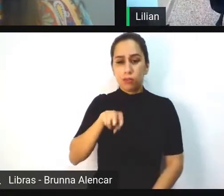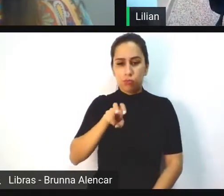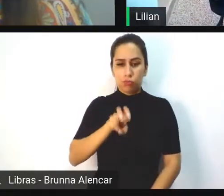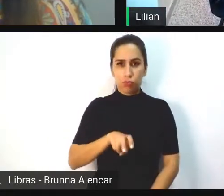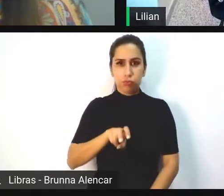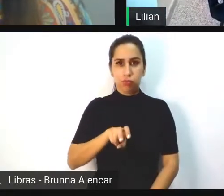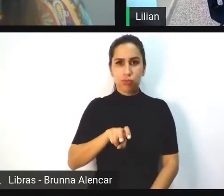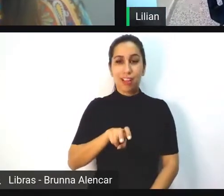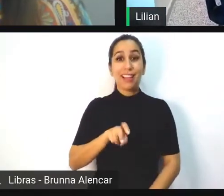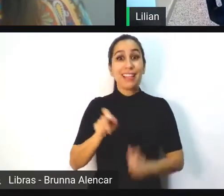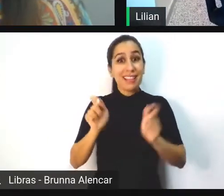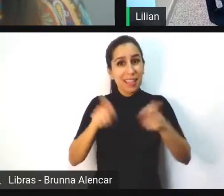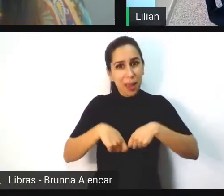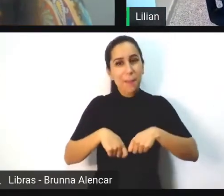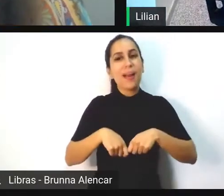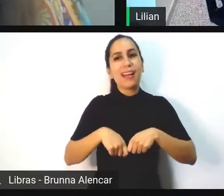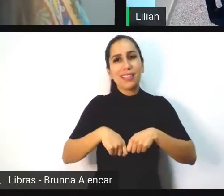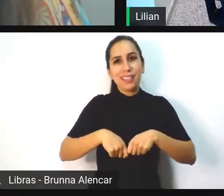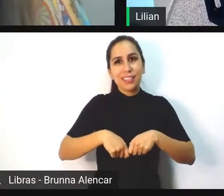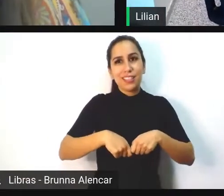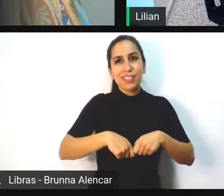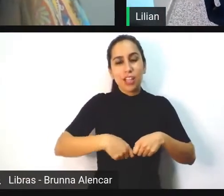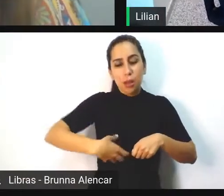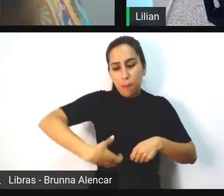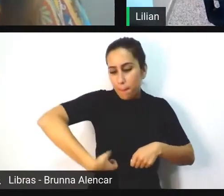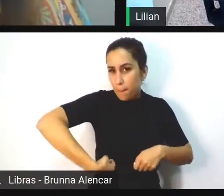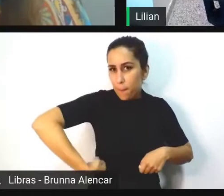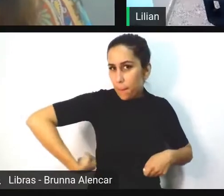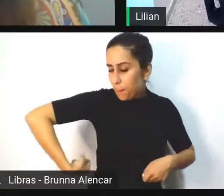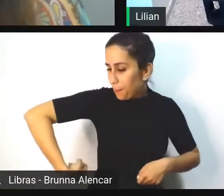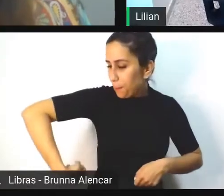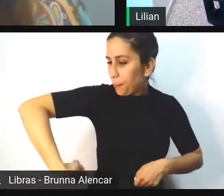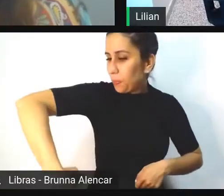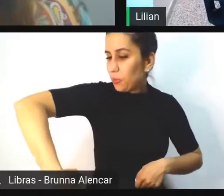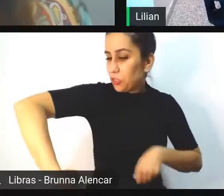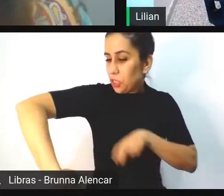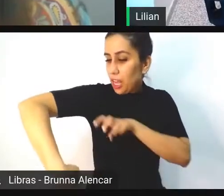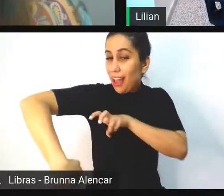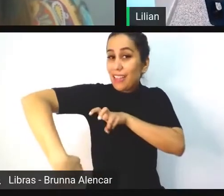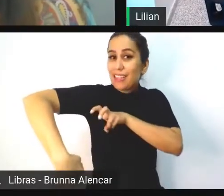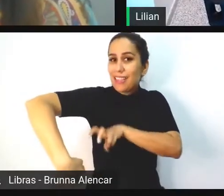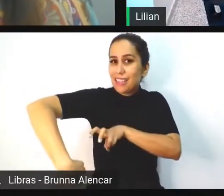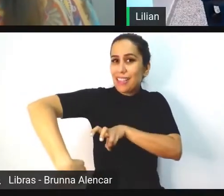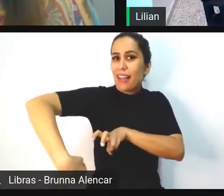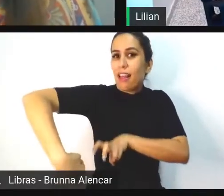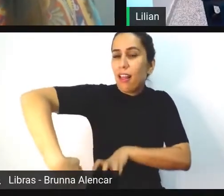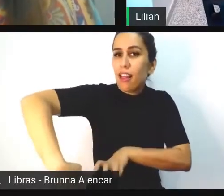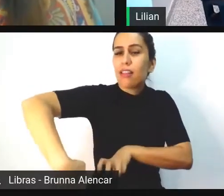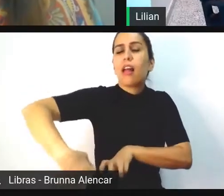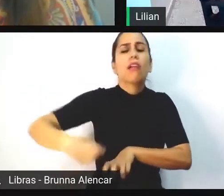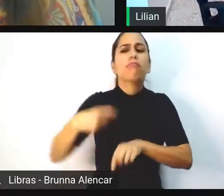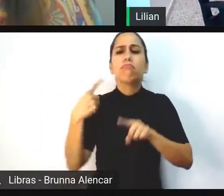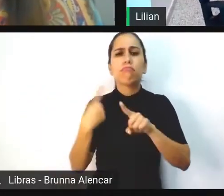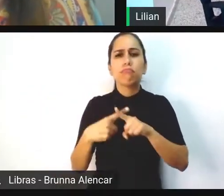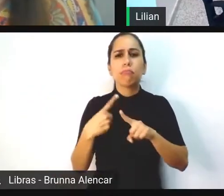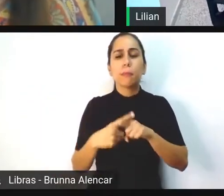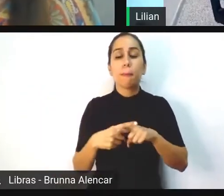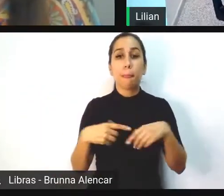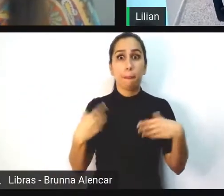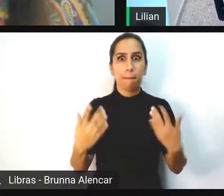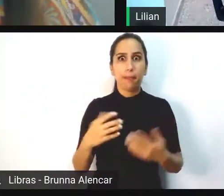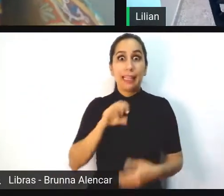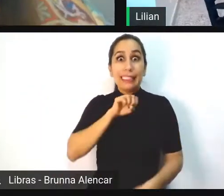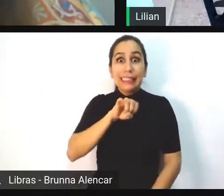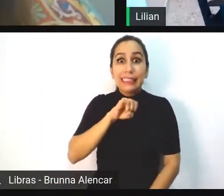profundidade, uma medida de mais ou menos 38 a 48. Por quê? Se a pessoa for